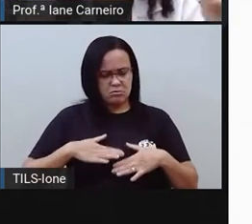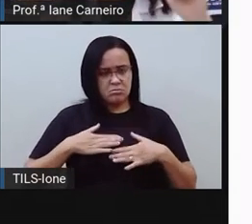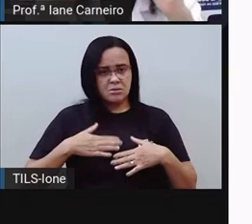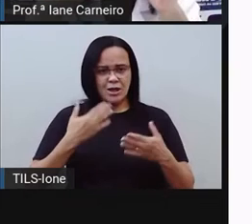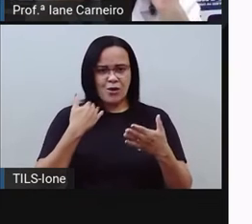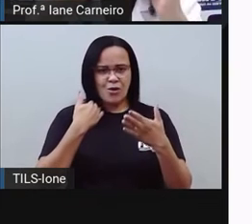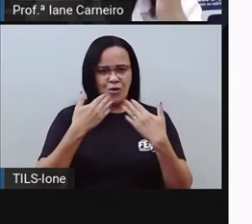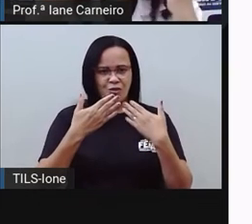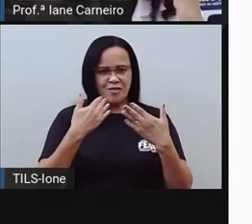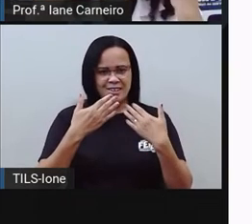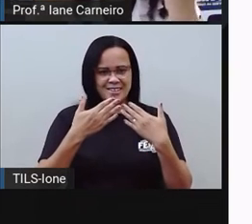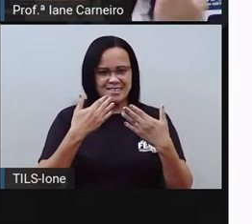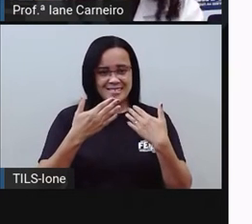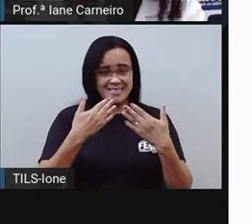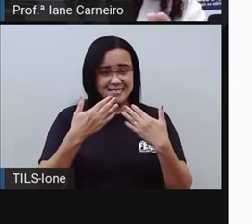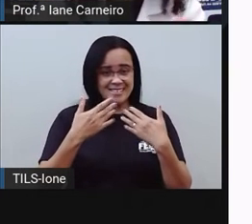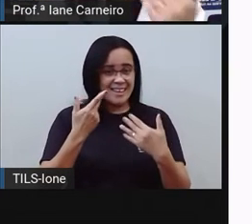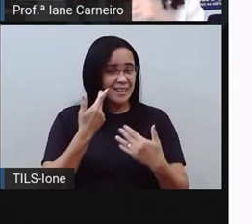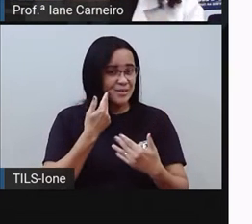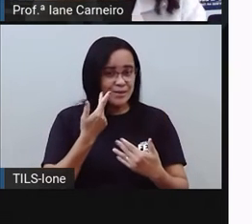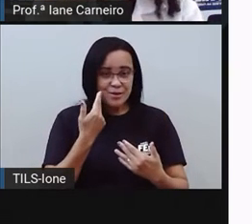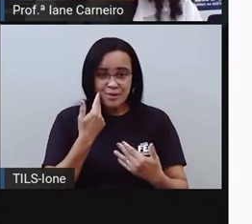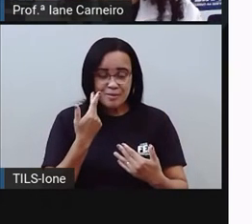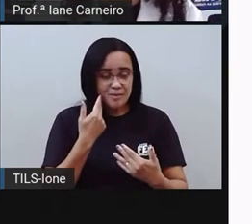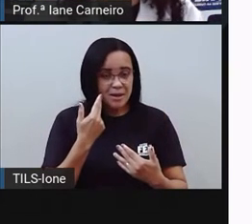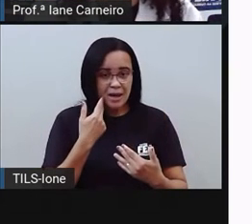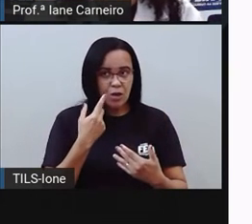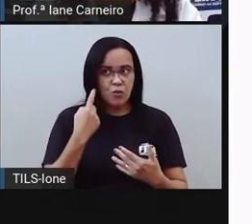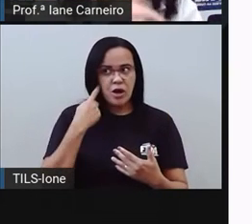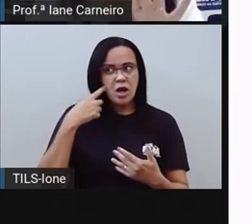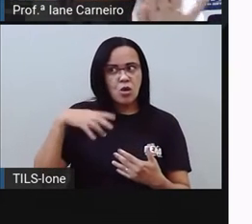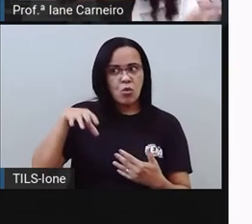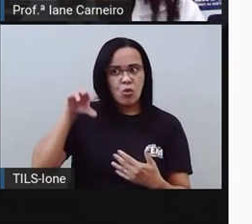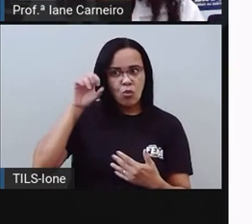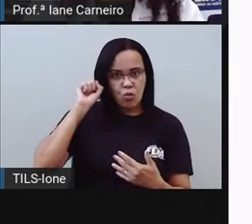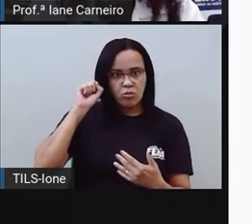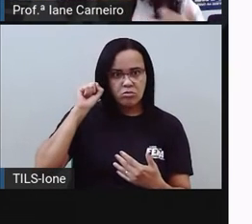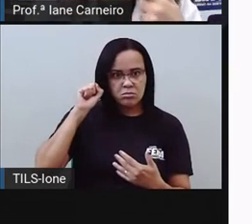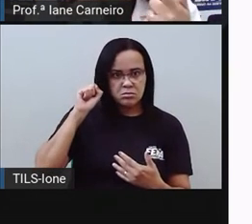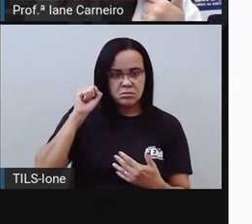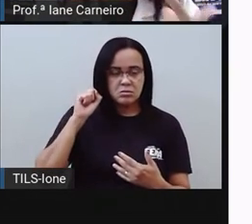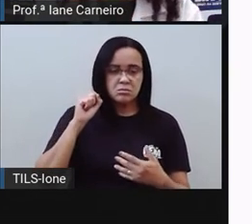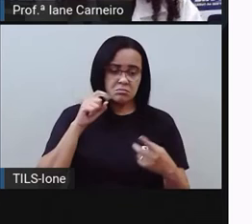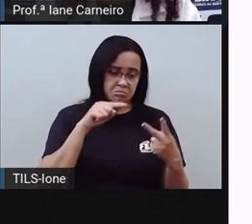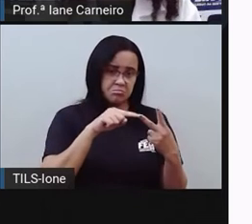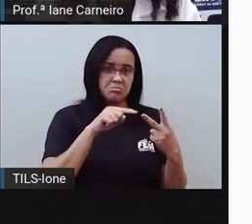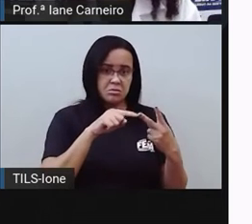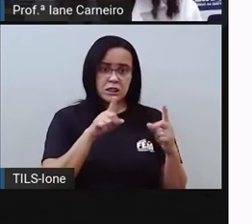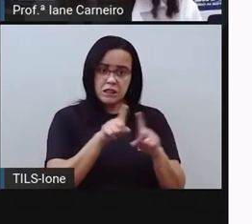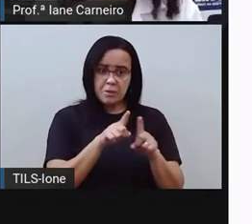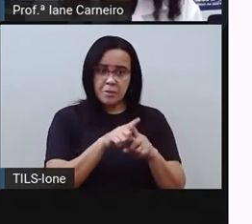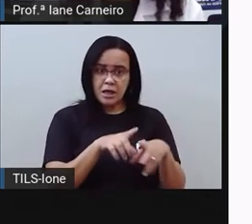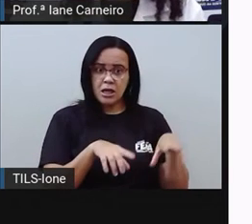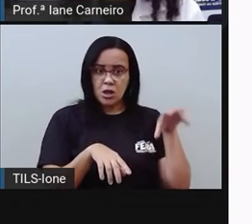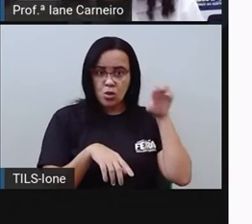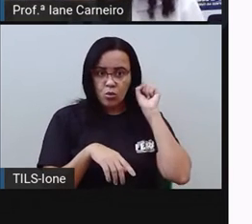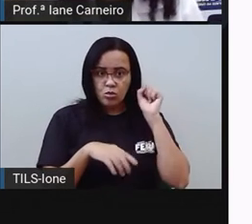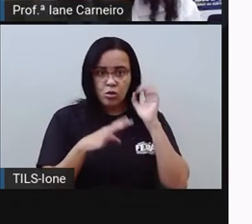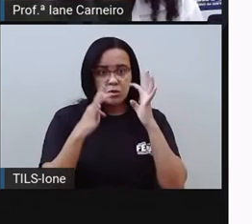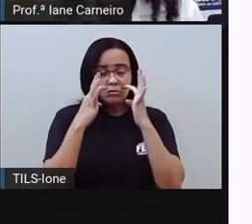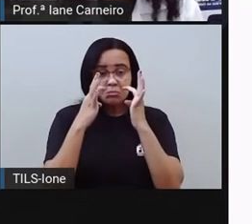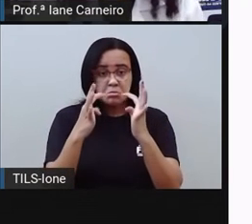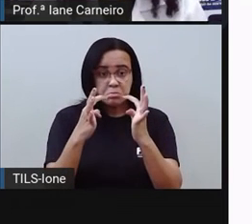num tom de voz, ó, que você consegue me ouvir e eu consigo te ouvir, vai estar ótimo para a gente se comunicar. Porque quando a